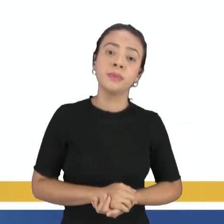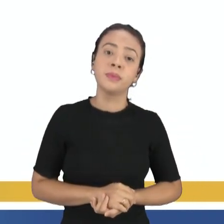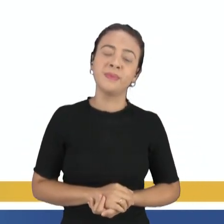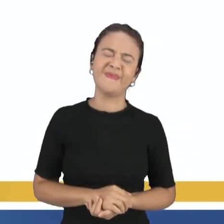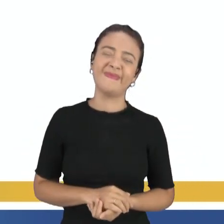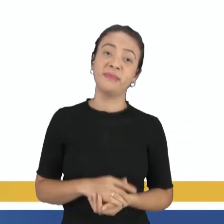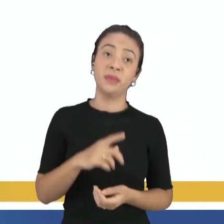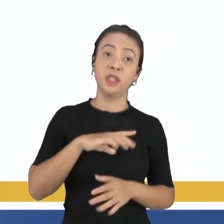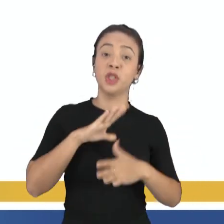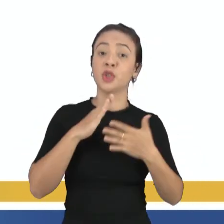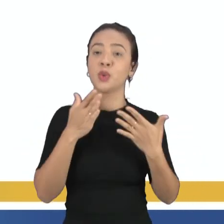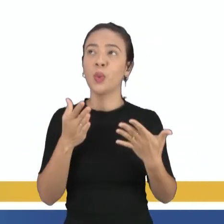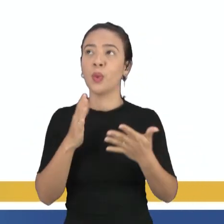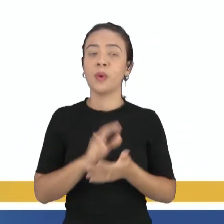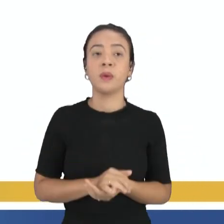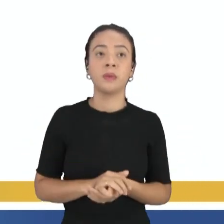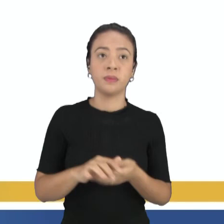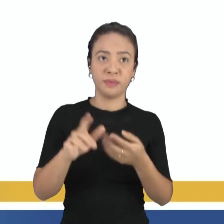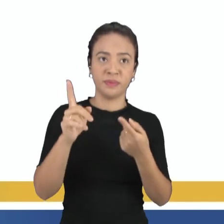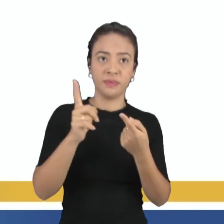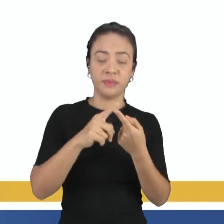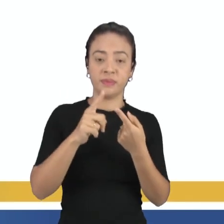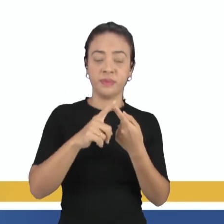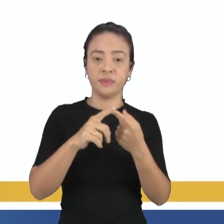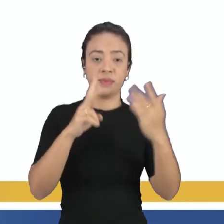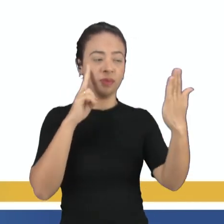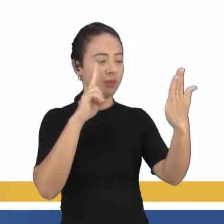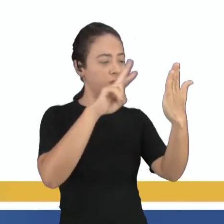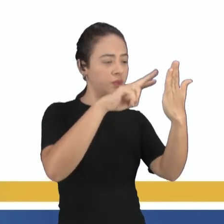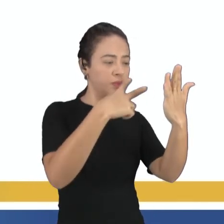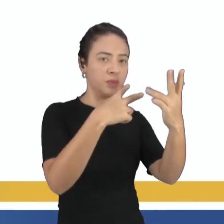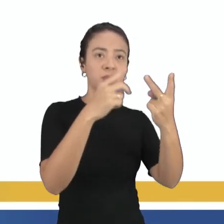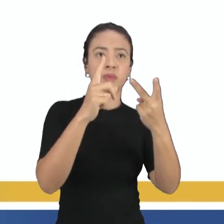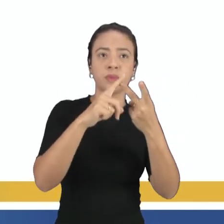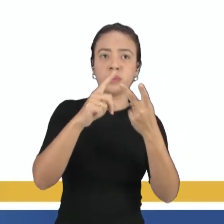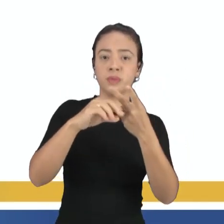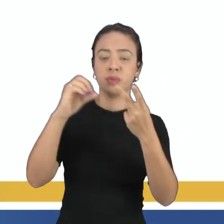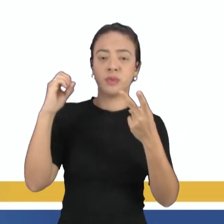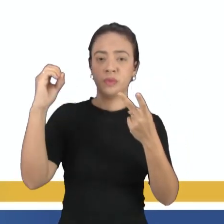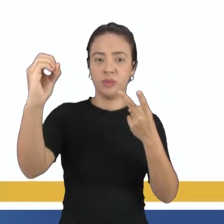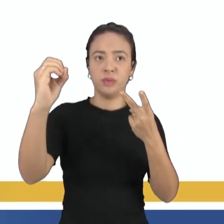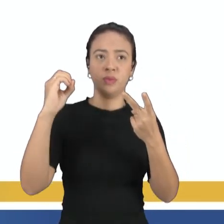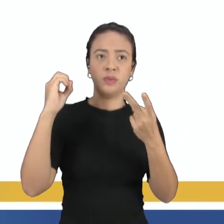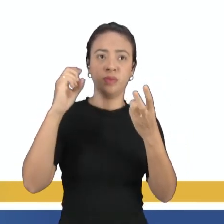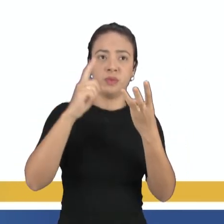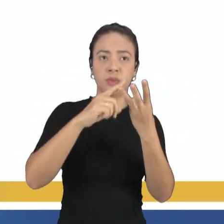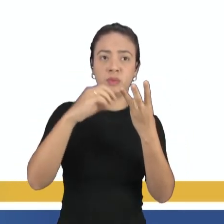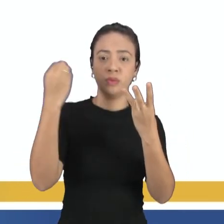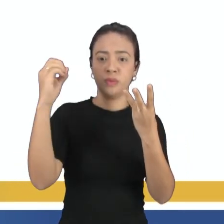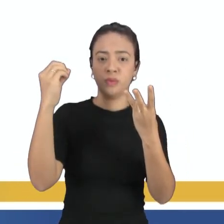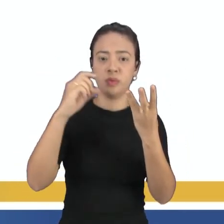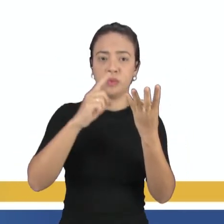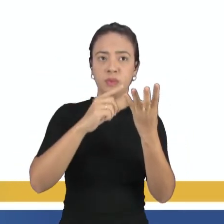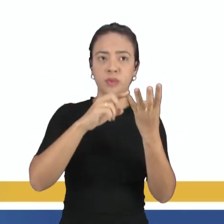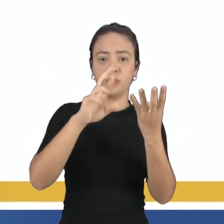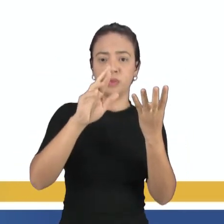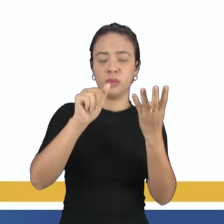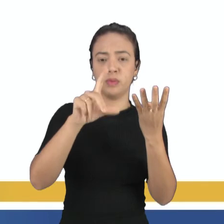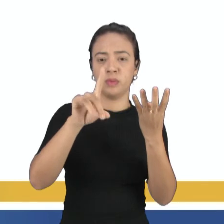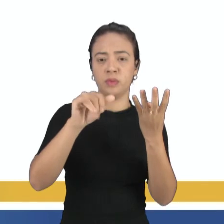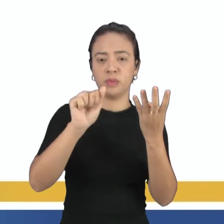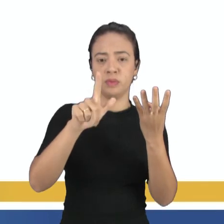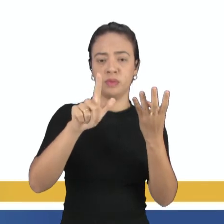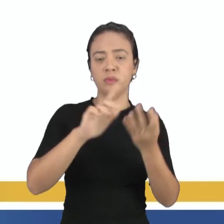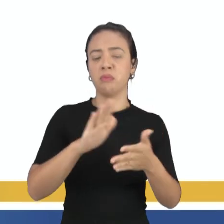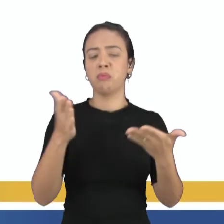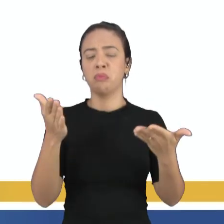é possível observar a simetria de reflexão, translação, rotação ou radial?